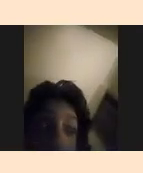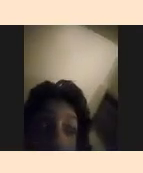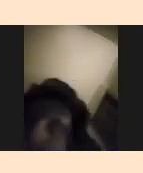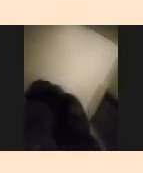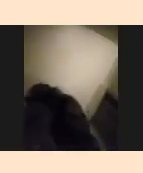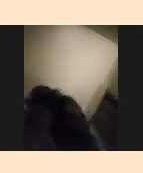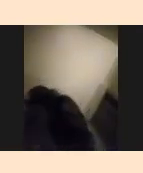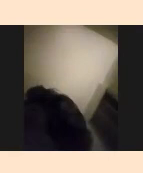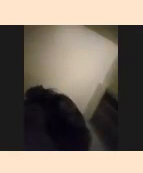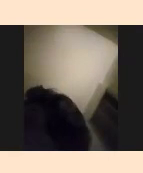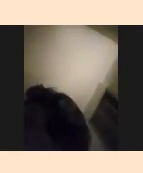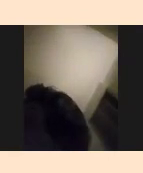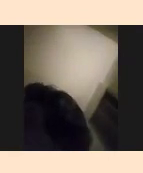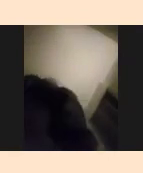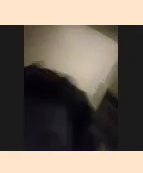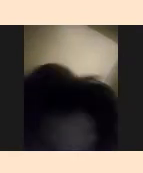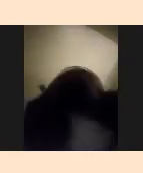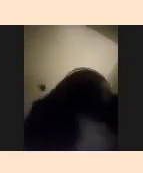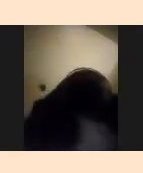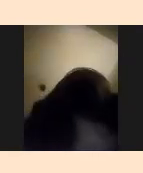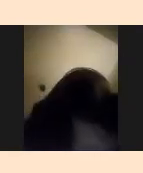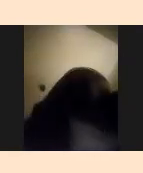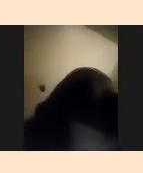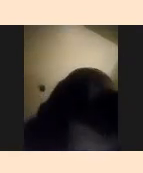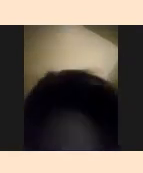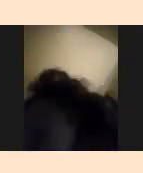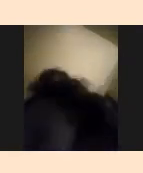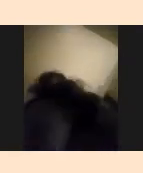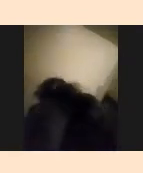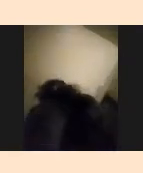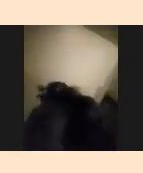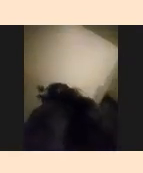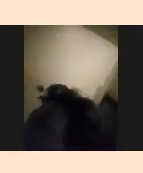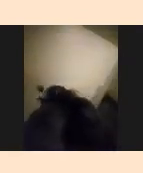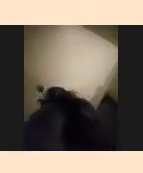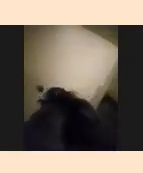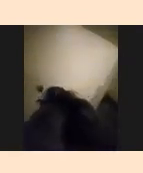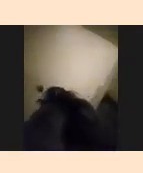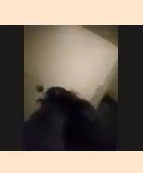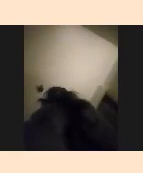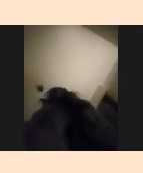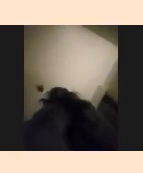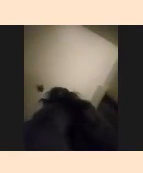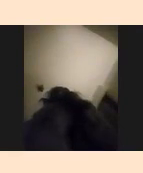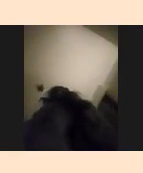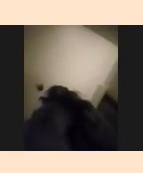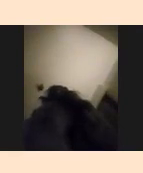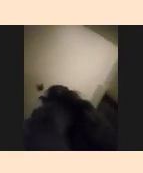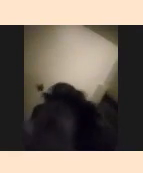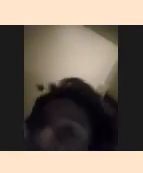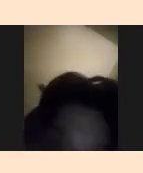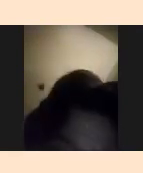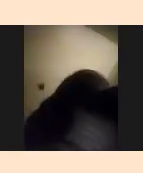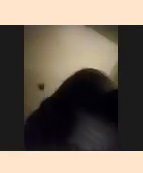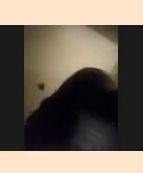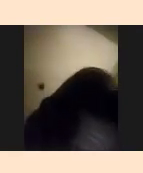cada cenário, são sentimentos variáveis e muitas vezes eles vão mudando, né? Vai lá em cima, cai lá embaixo, sobe de novo.